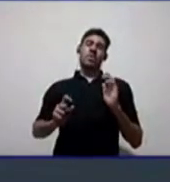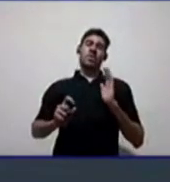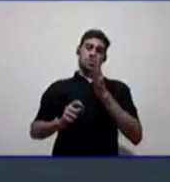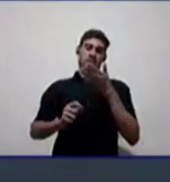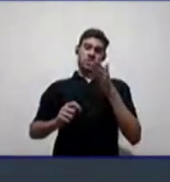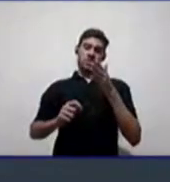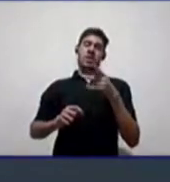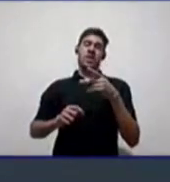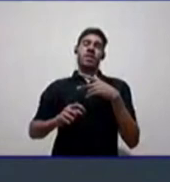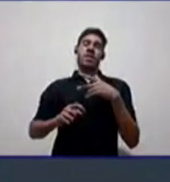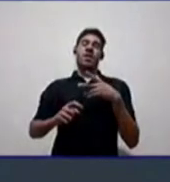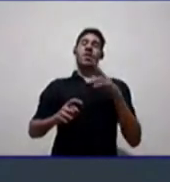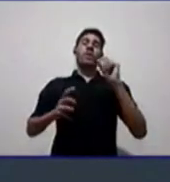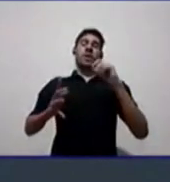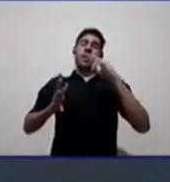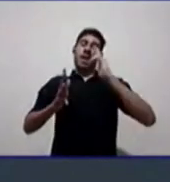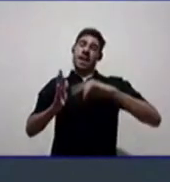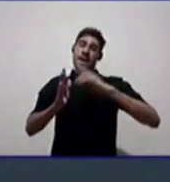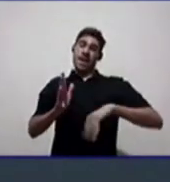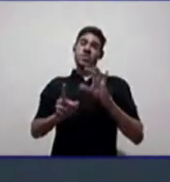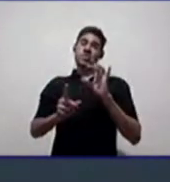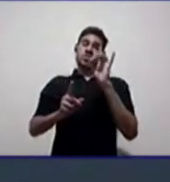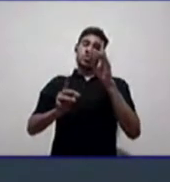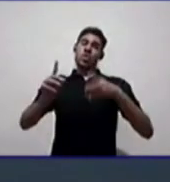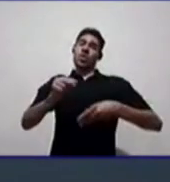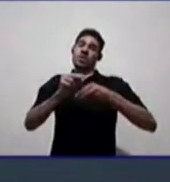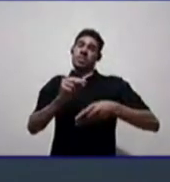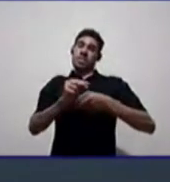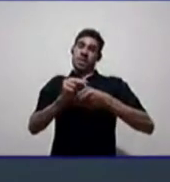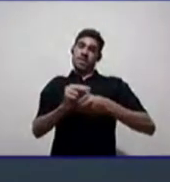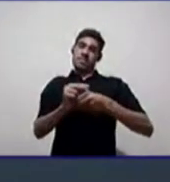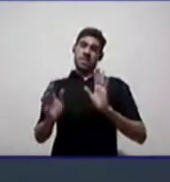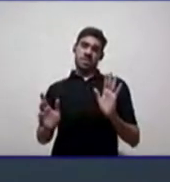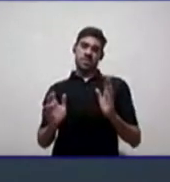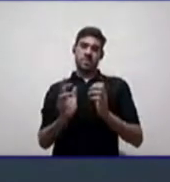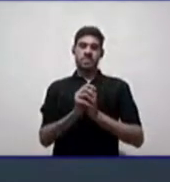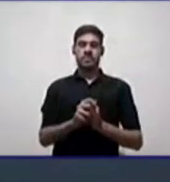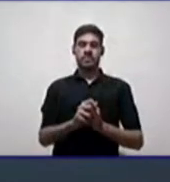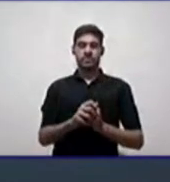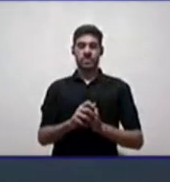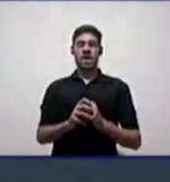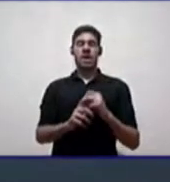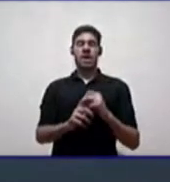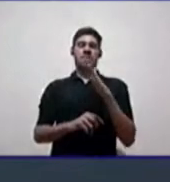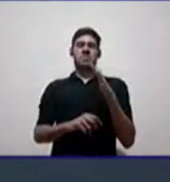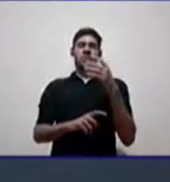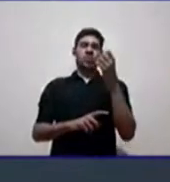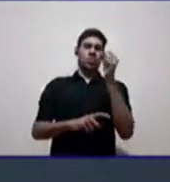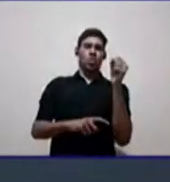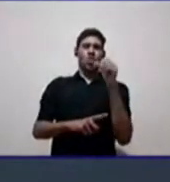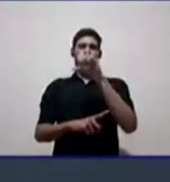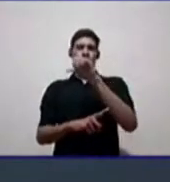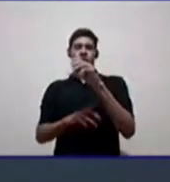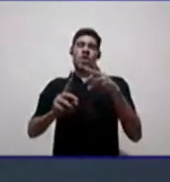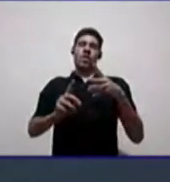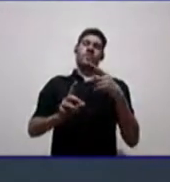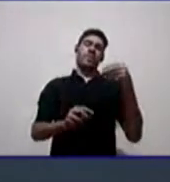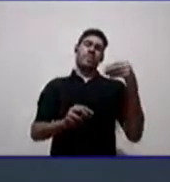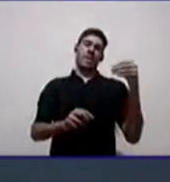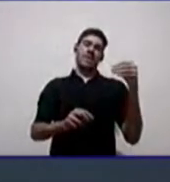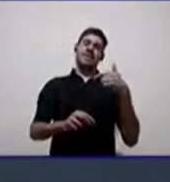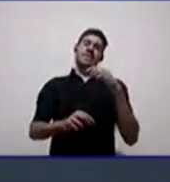reitero seria de leitura apenas da ementa, que tem um pouco mais de 8, 9 páginas, se não houver